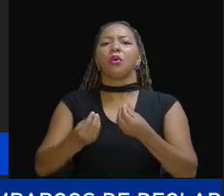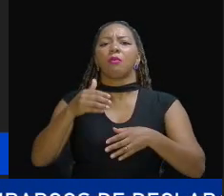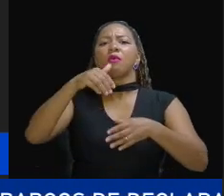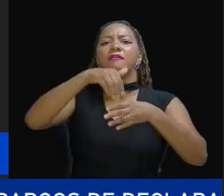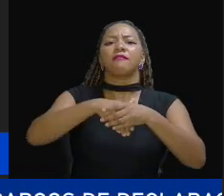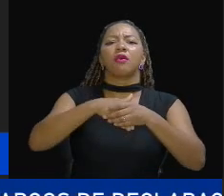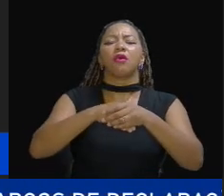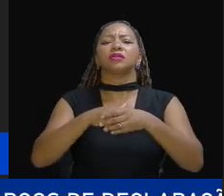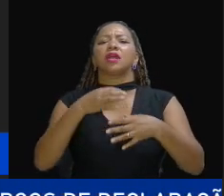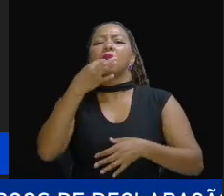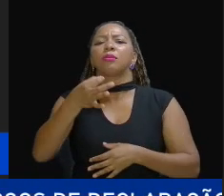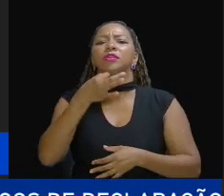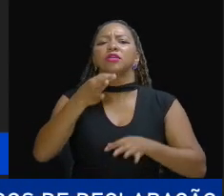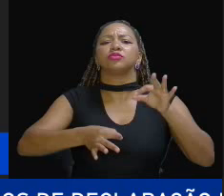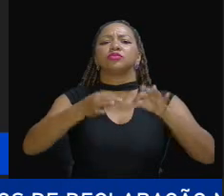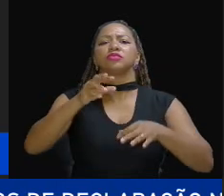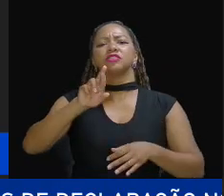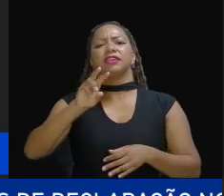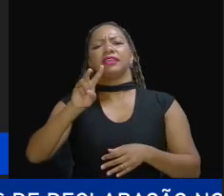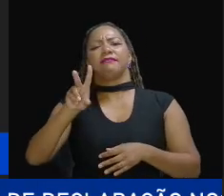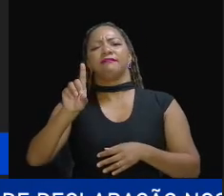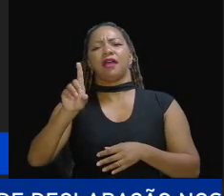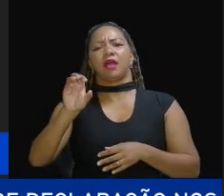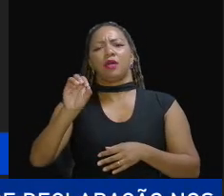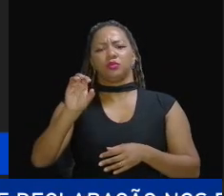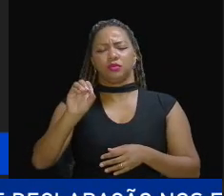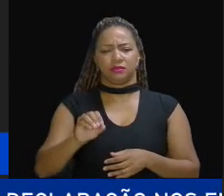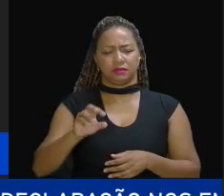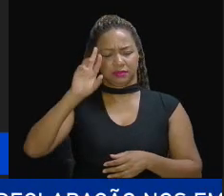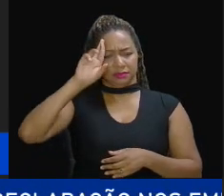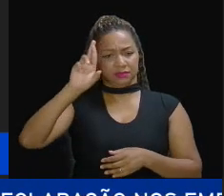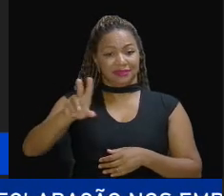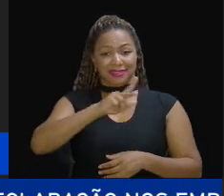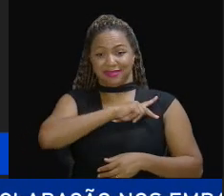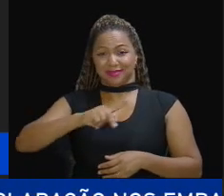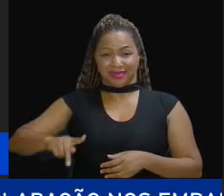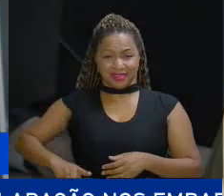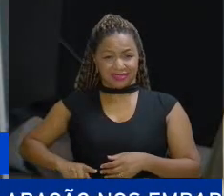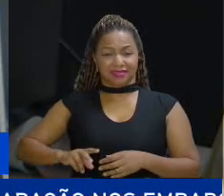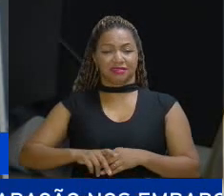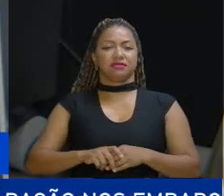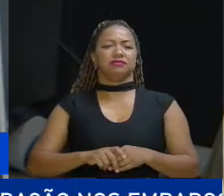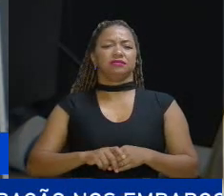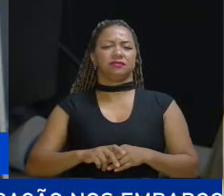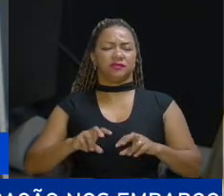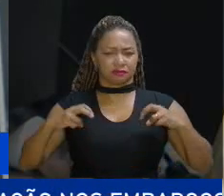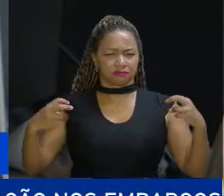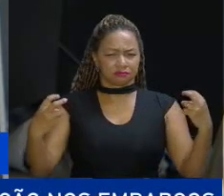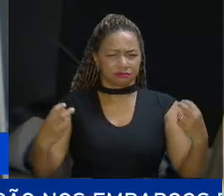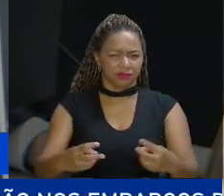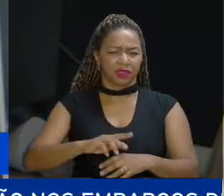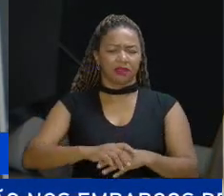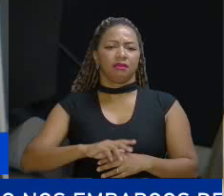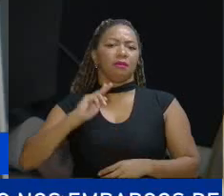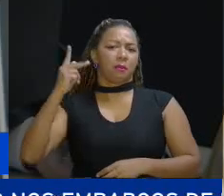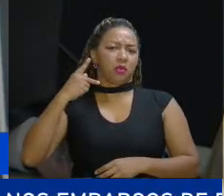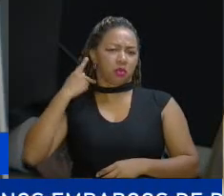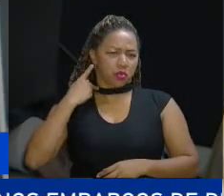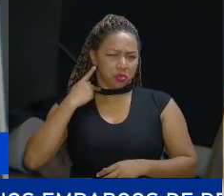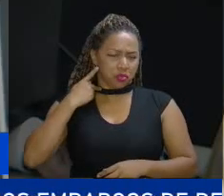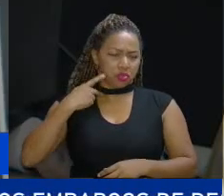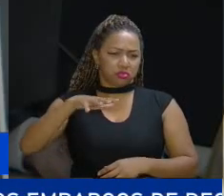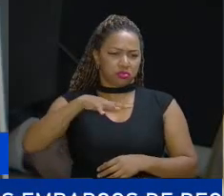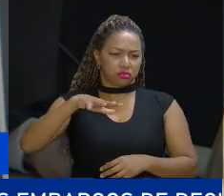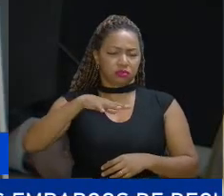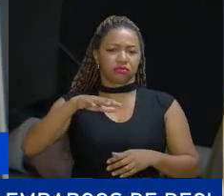Vota o juiz Rivaldo Valente. Senhor presidente, eminentes pares da Procuradora Regional, ilustres